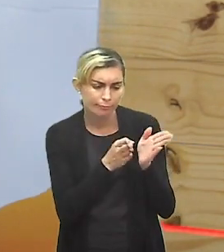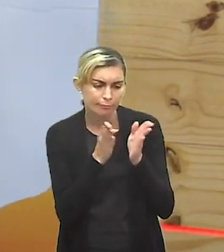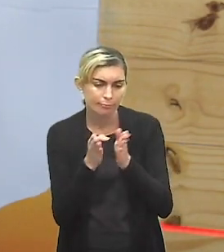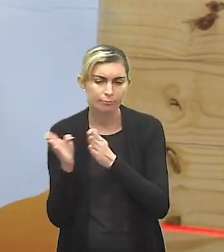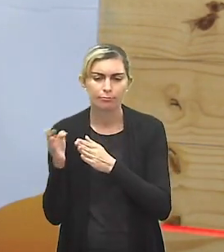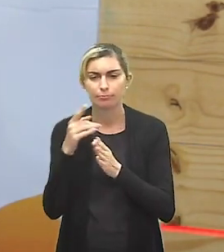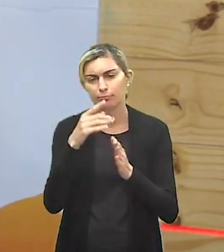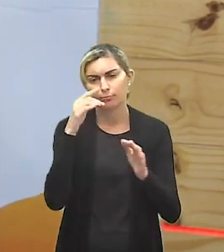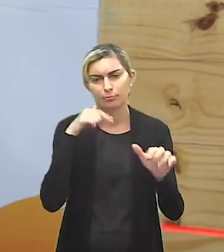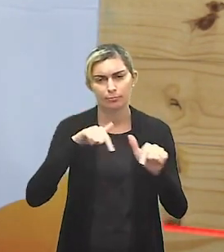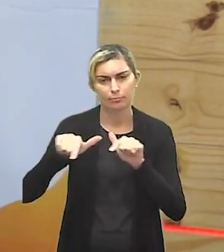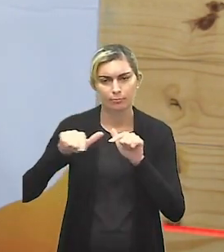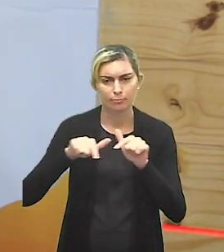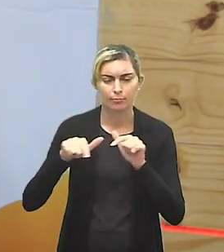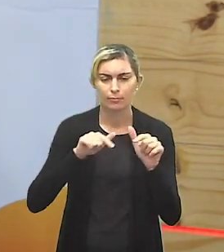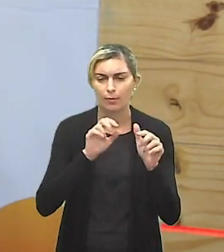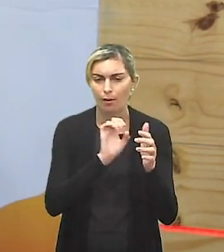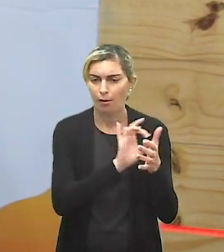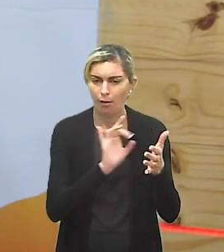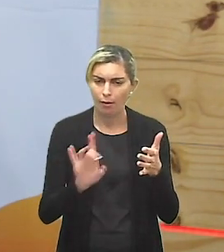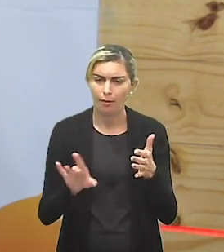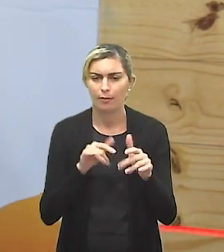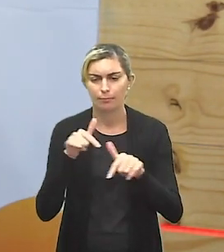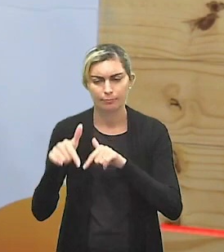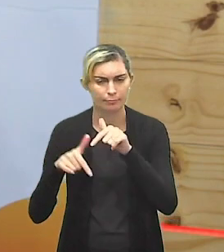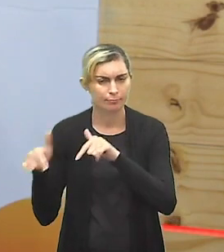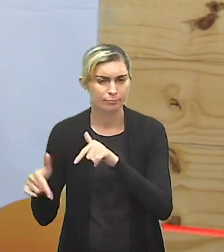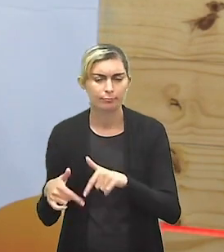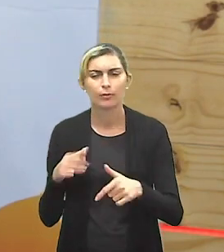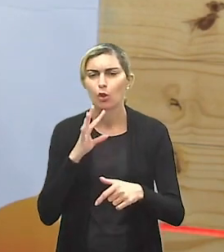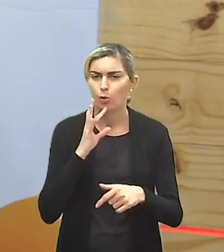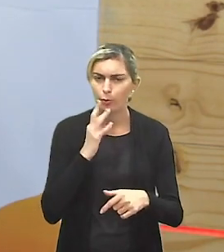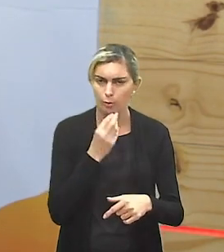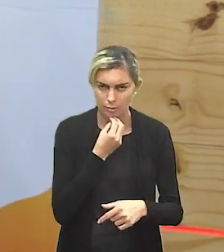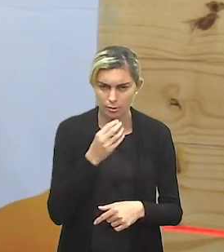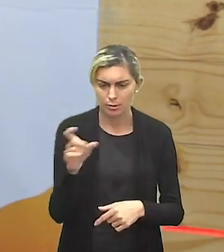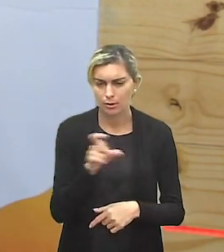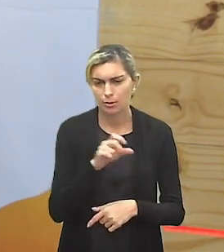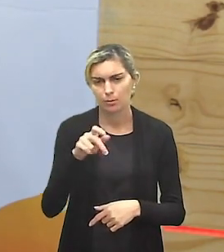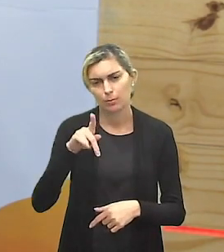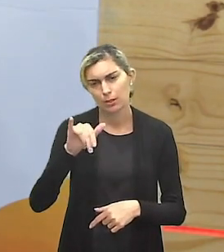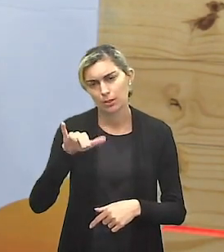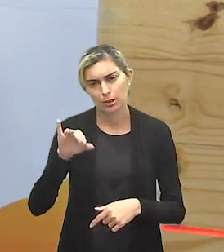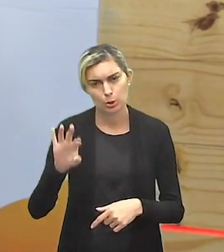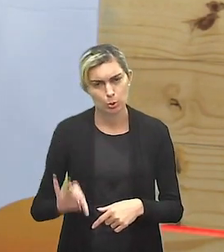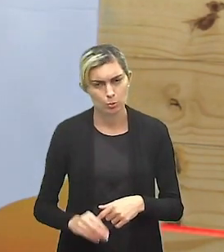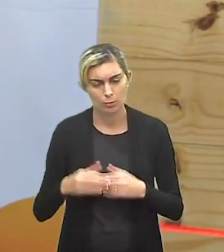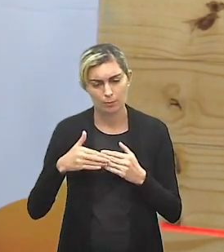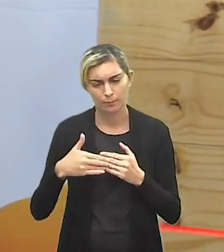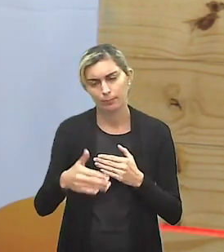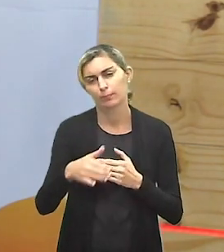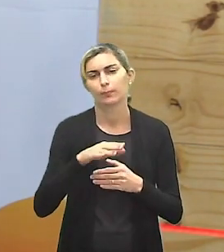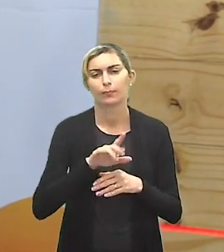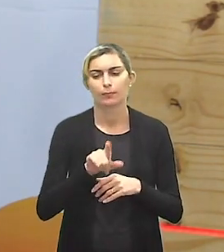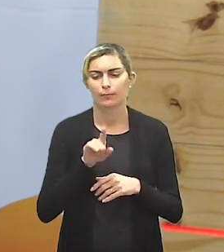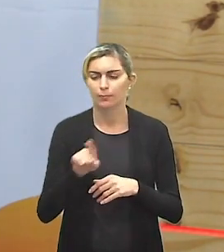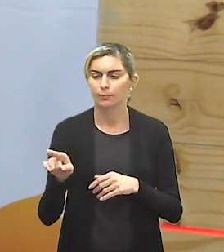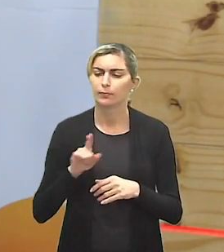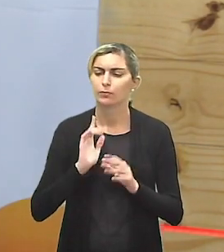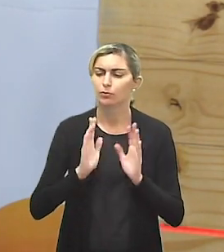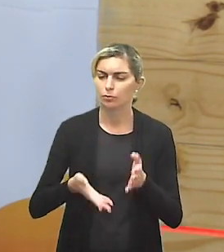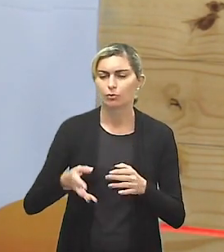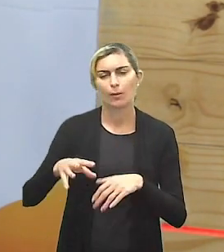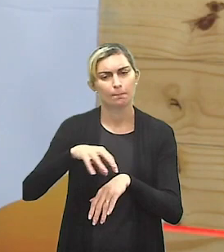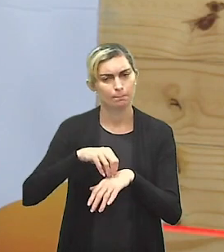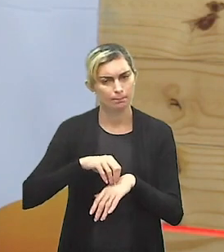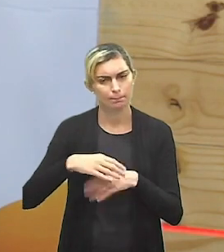executar cada atividade. Então, esse conhecimento a gente chama de explícito. A partir do momento que ele já